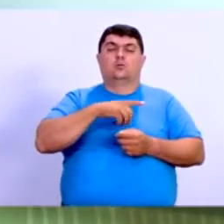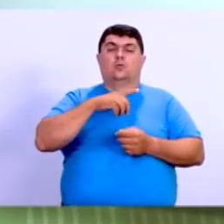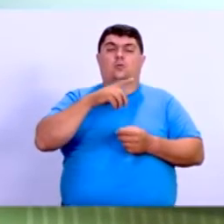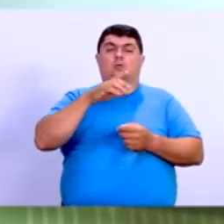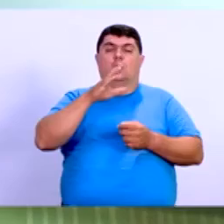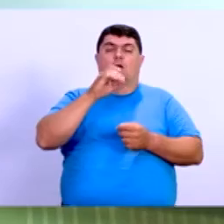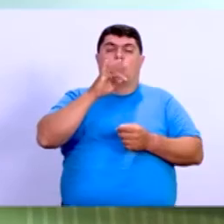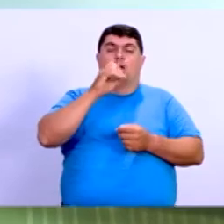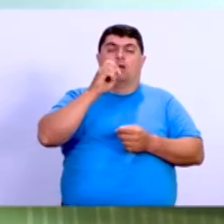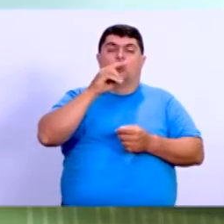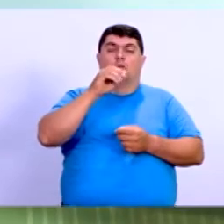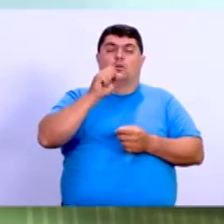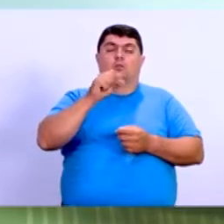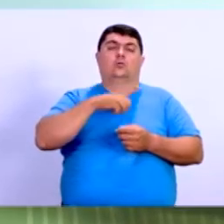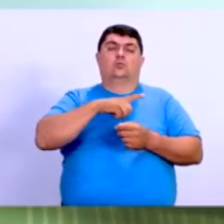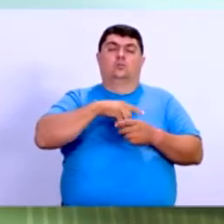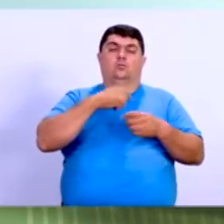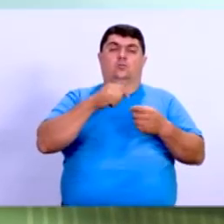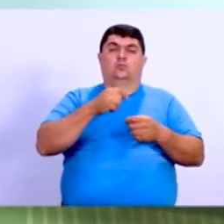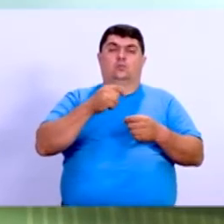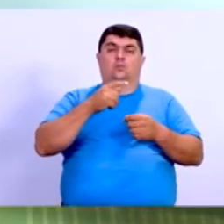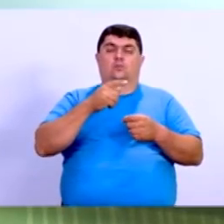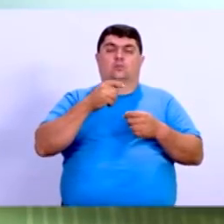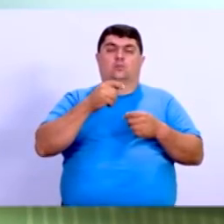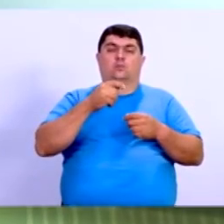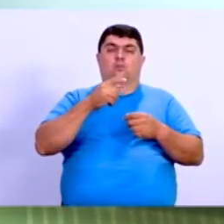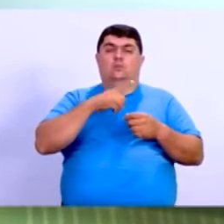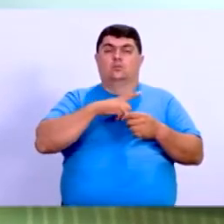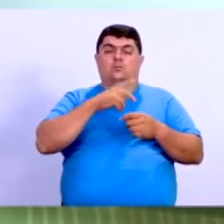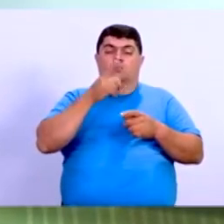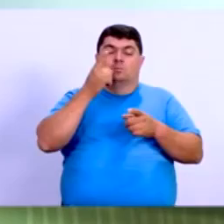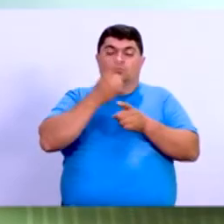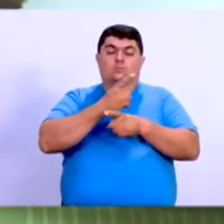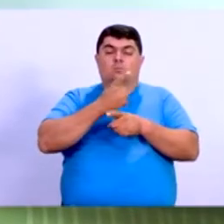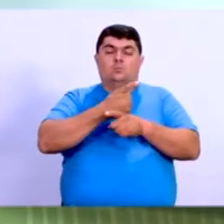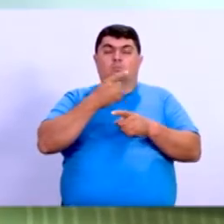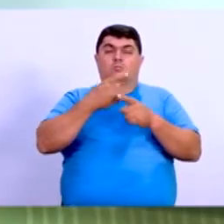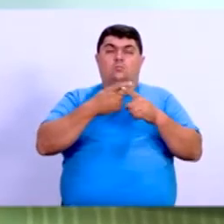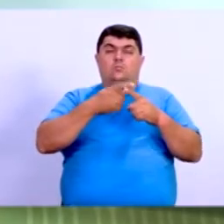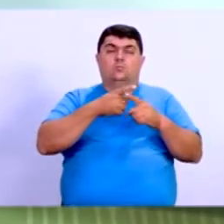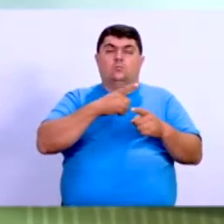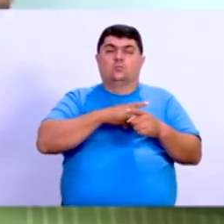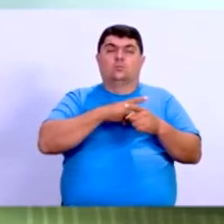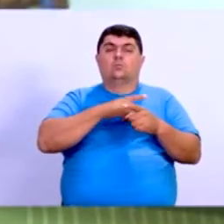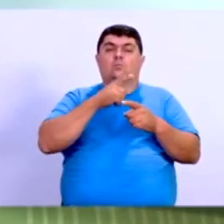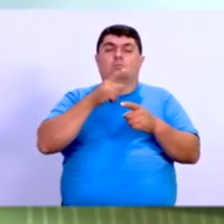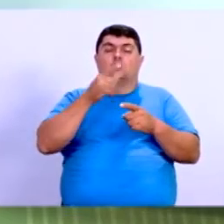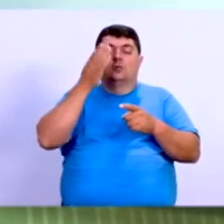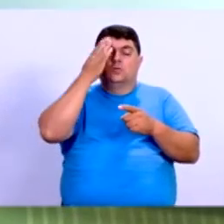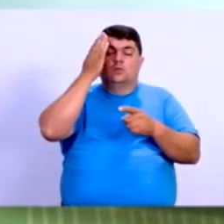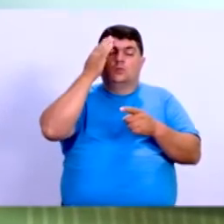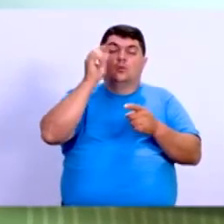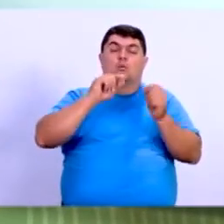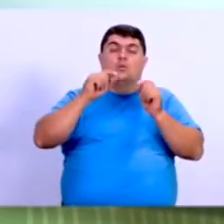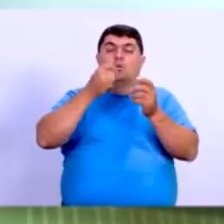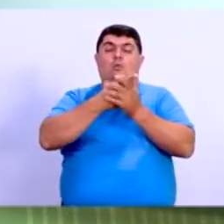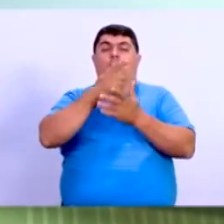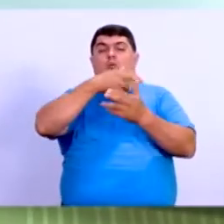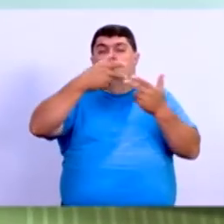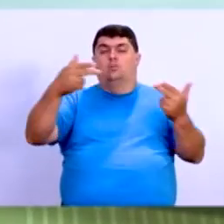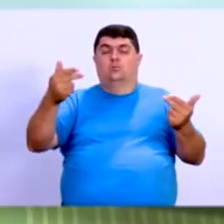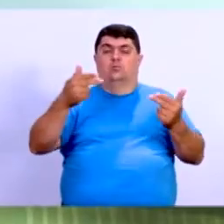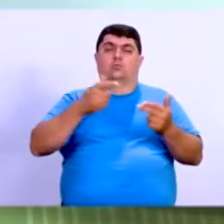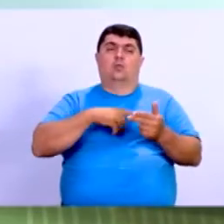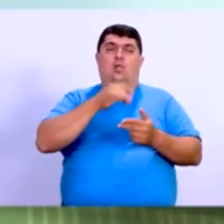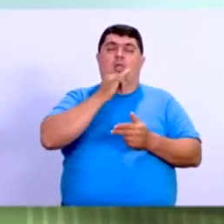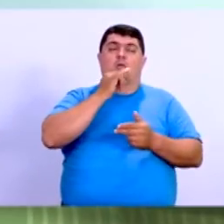cartões. Certo? Você tem que identificar isso para o teu cliente, para ele saber o que ele tem que comprar, o que ele não tem que comprar. Ah, ele